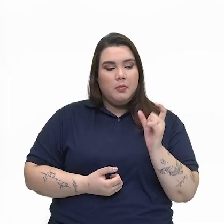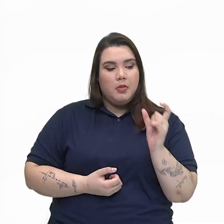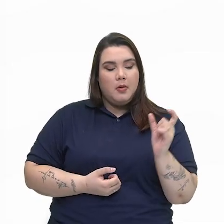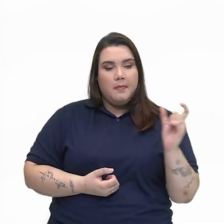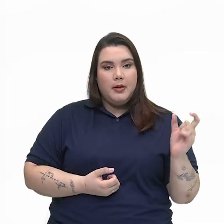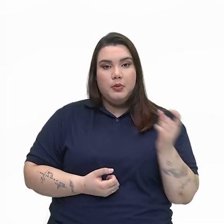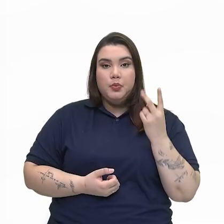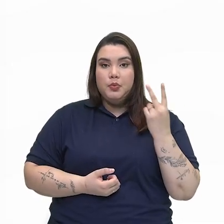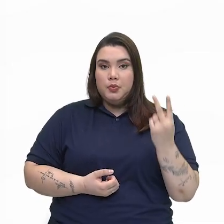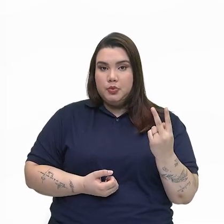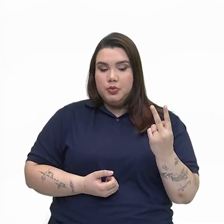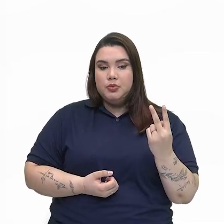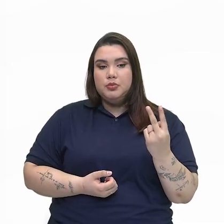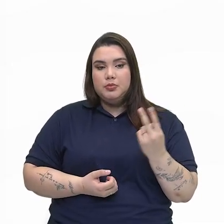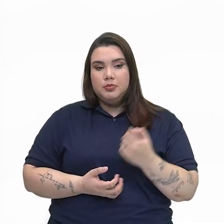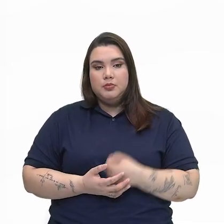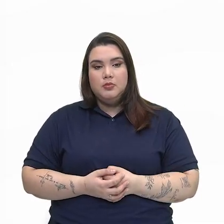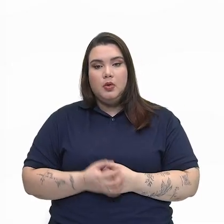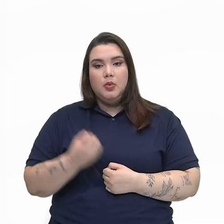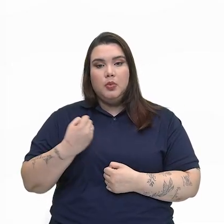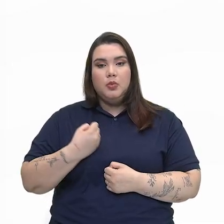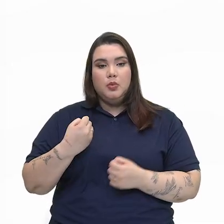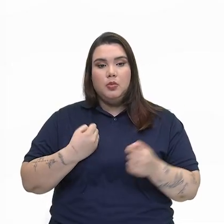decimais? Logo, temos